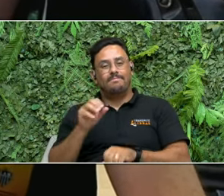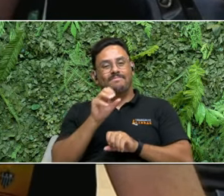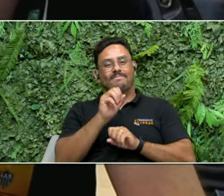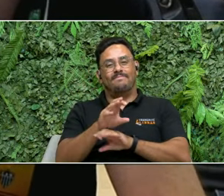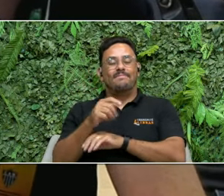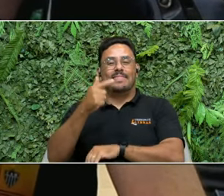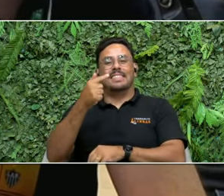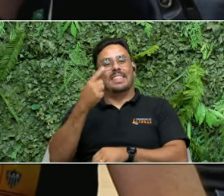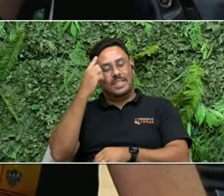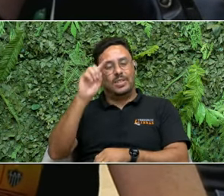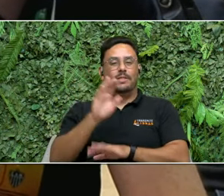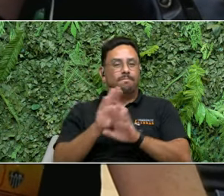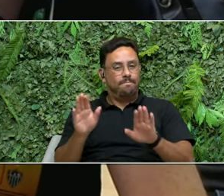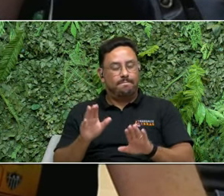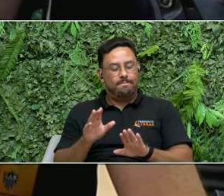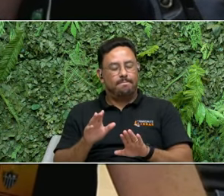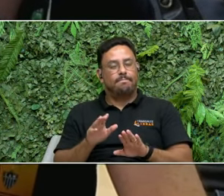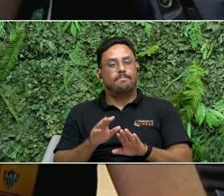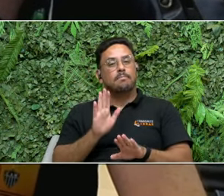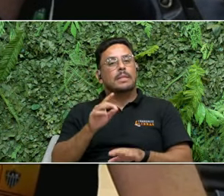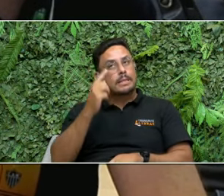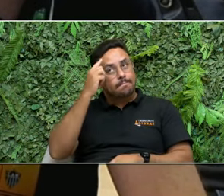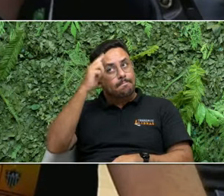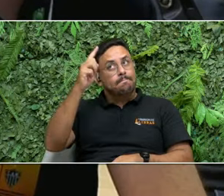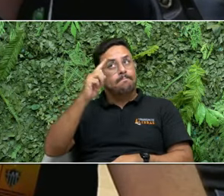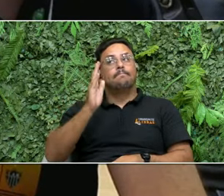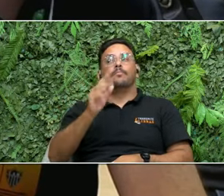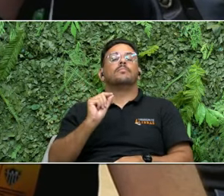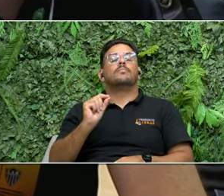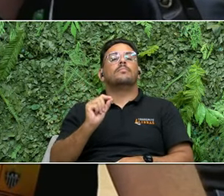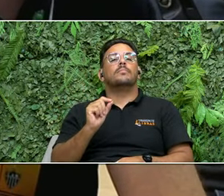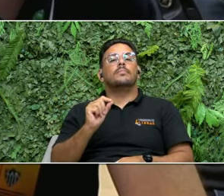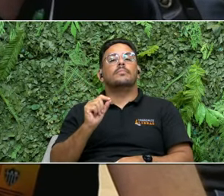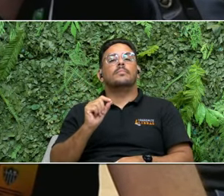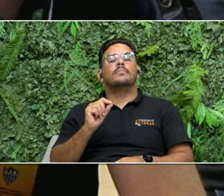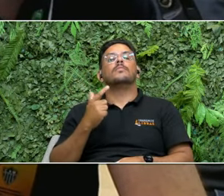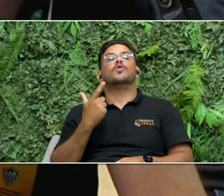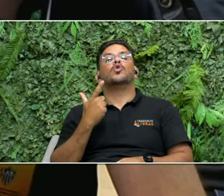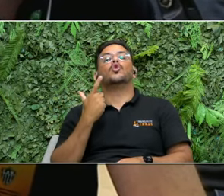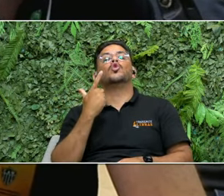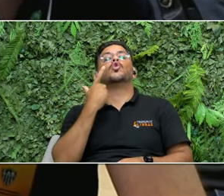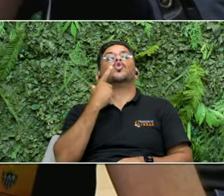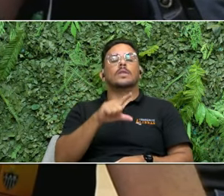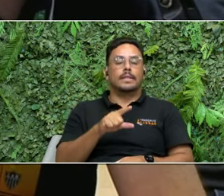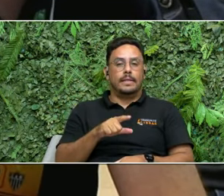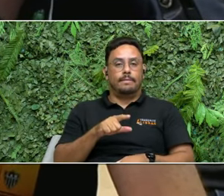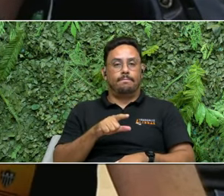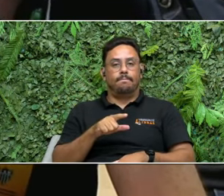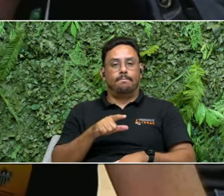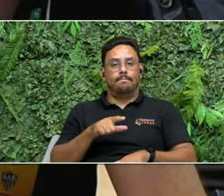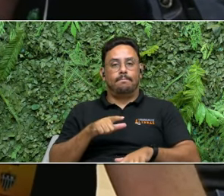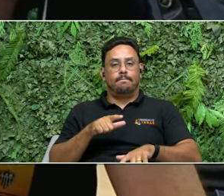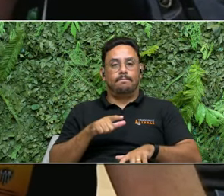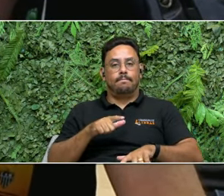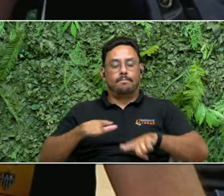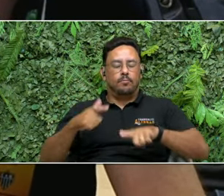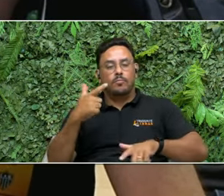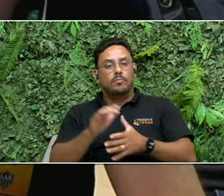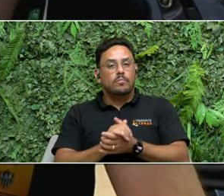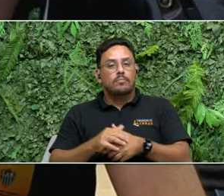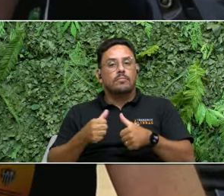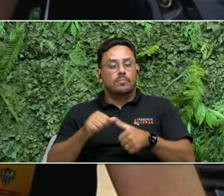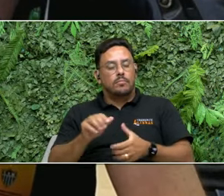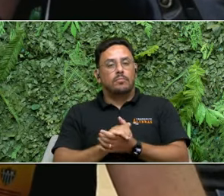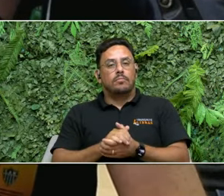coisa mas ele já tem uma ideia e quem é que suporta o estilo de jogo dele não é todo mundo que aguenta